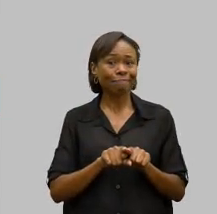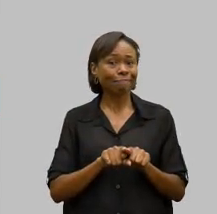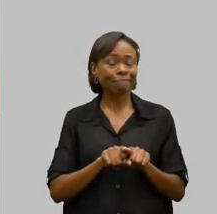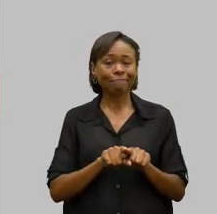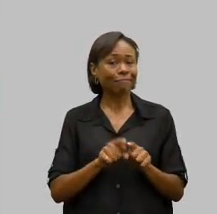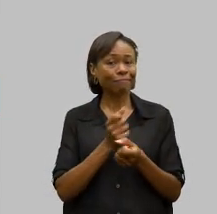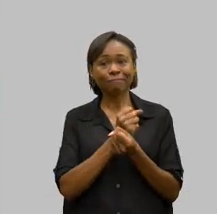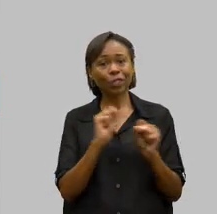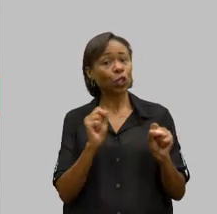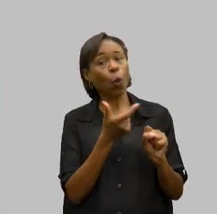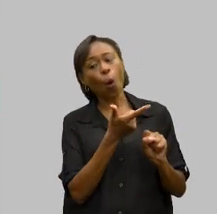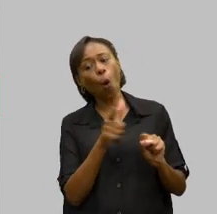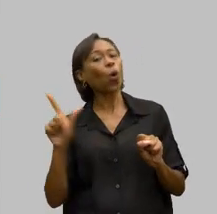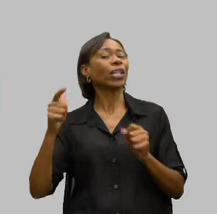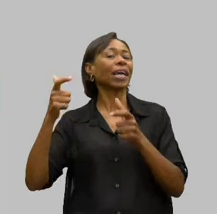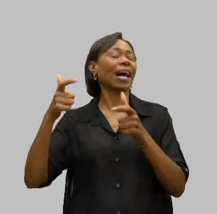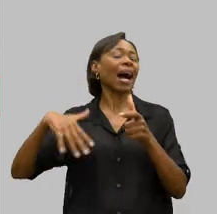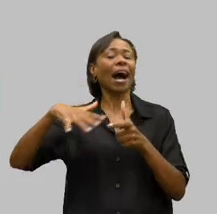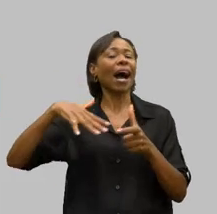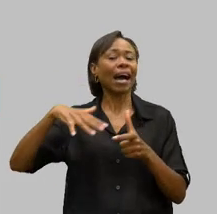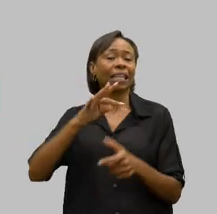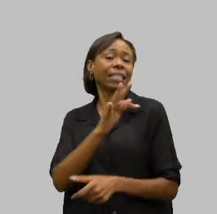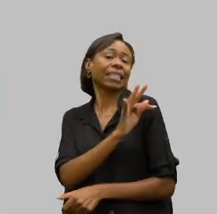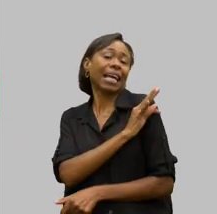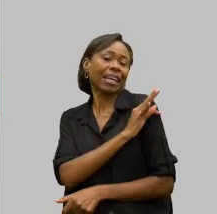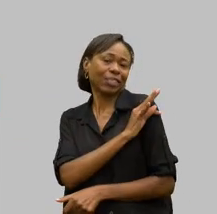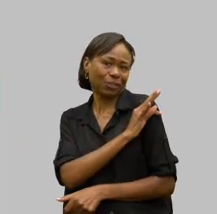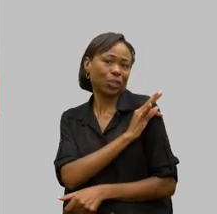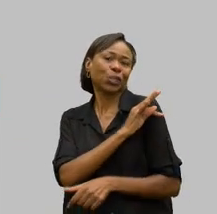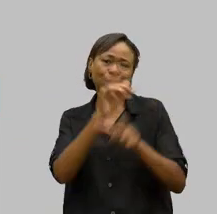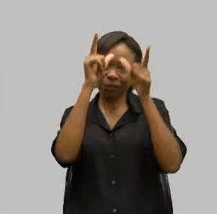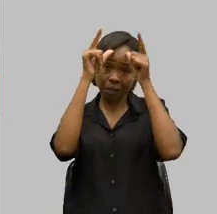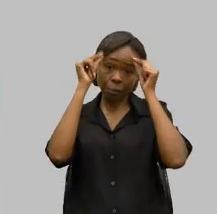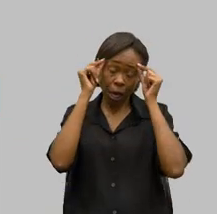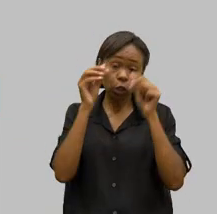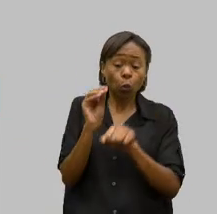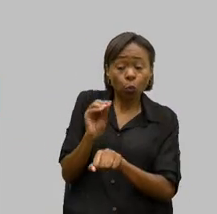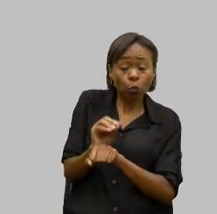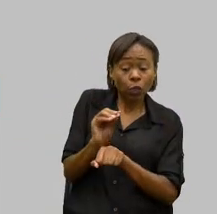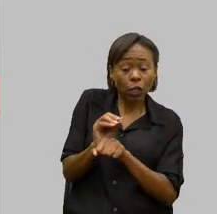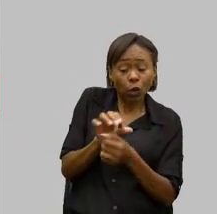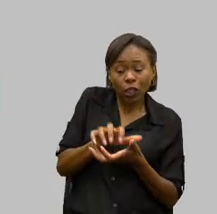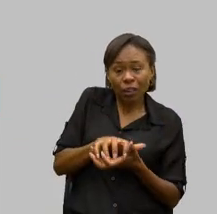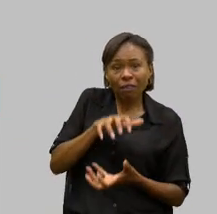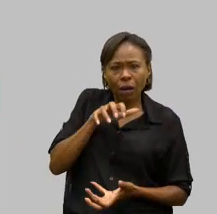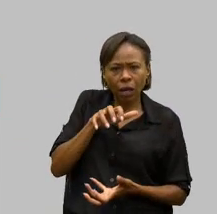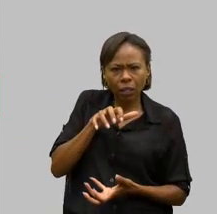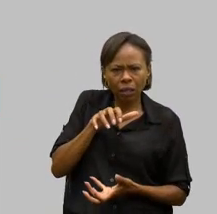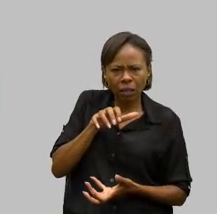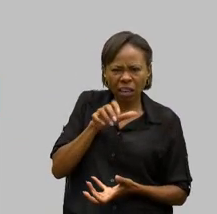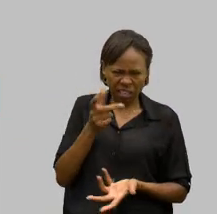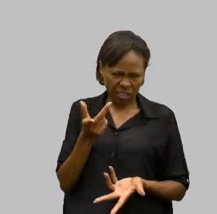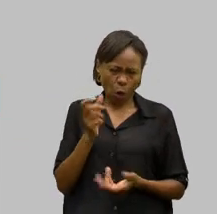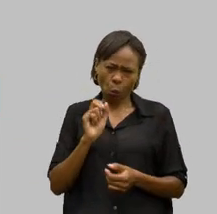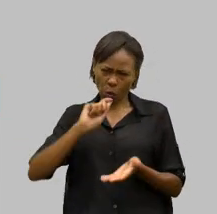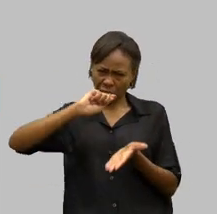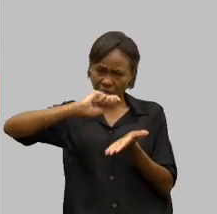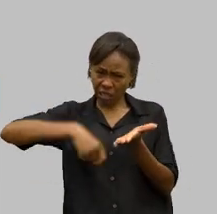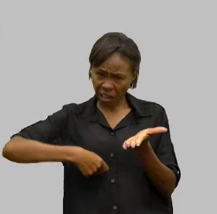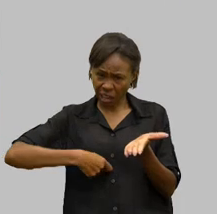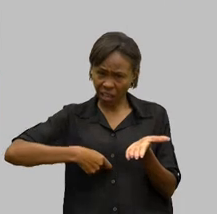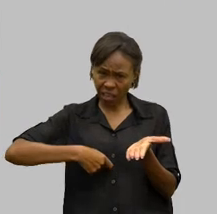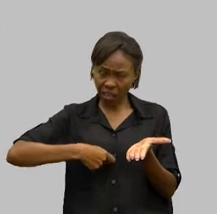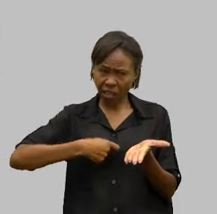de enfermagem, cuidador de idoso. Uma pessoa não vai contratar uma enfermeira para cuidar de idoso, porque o salário